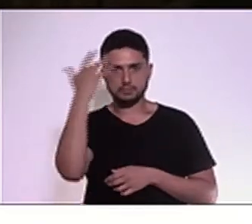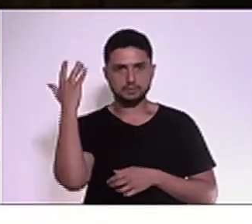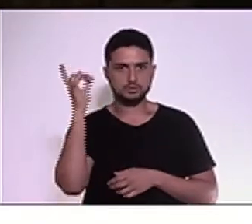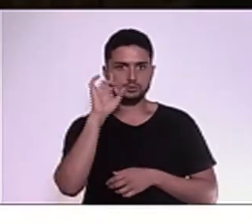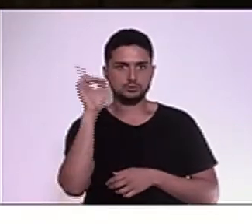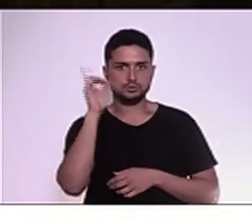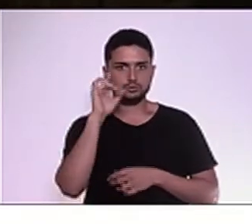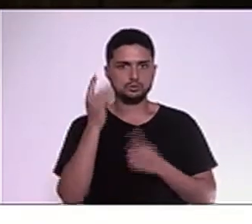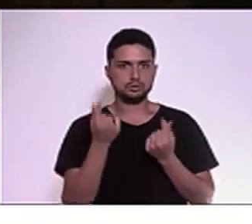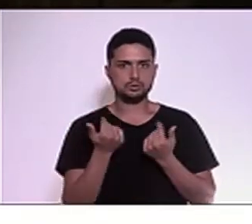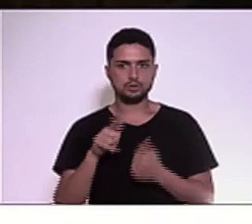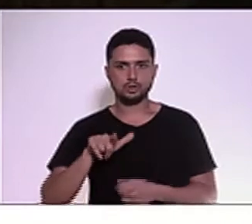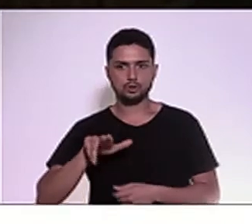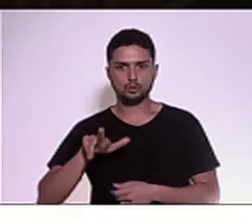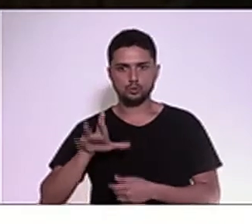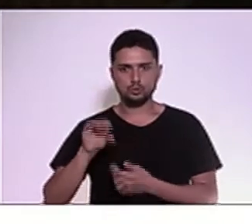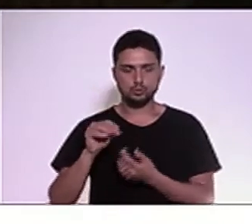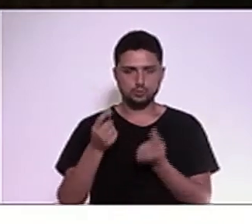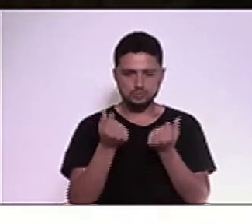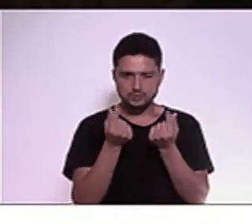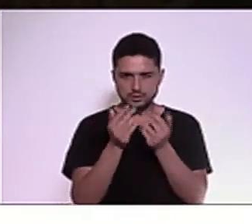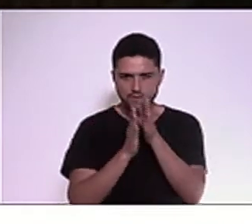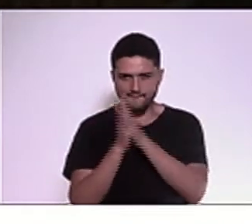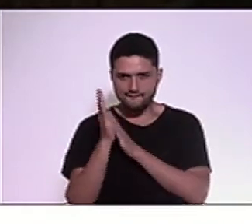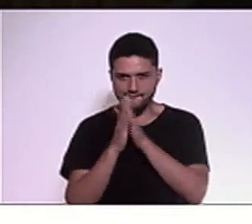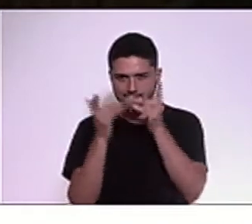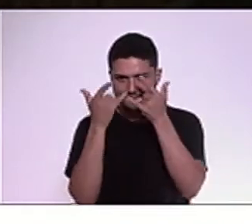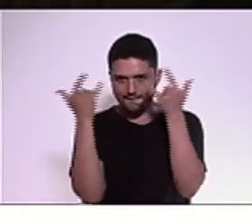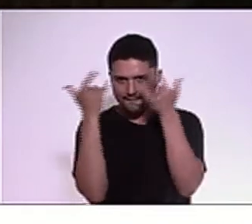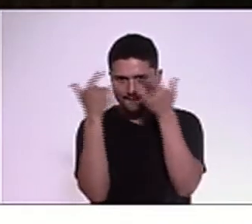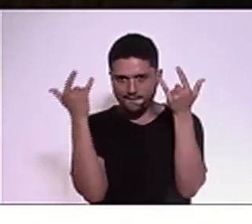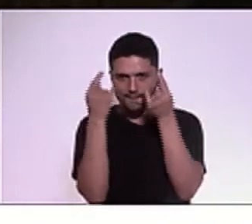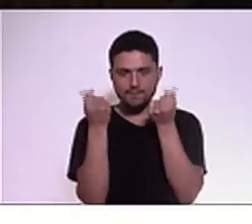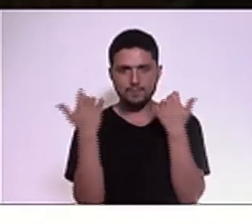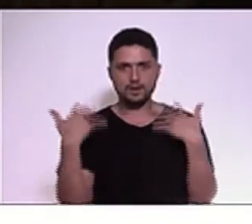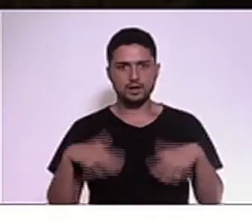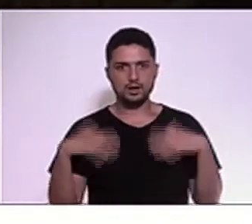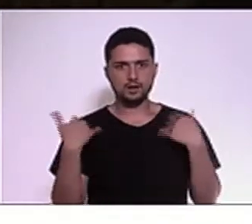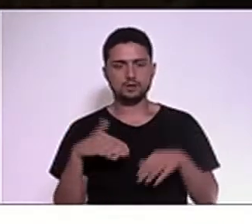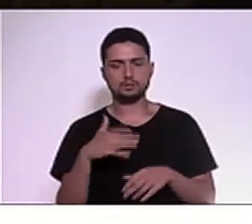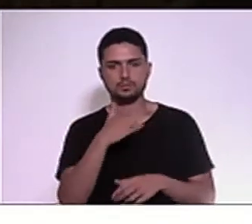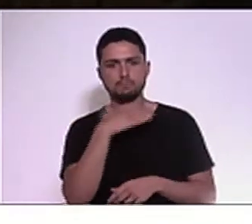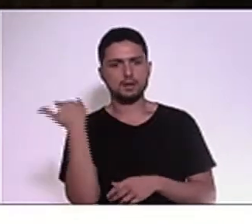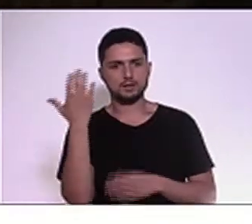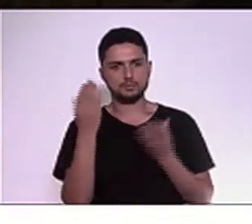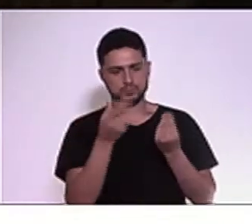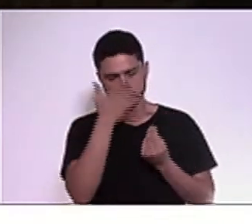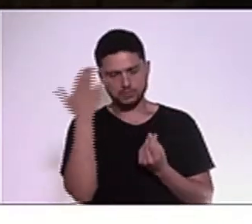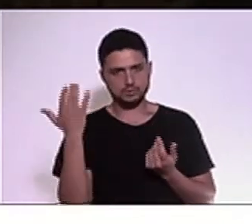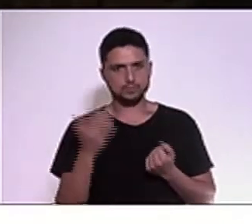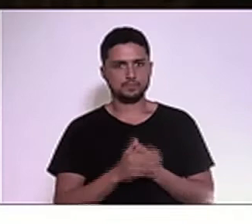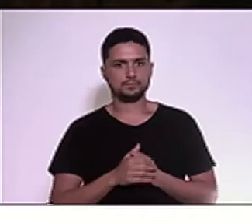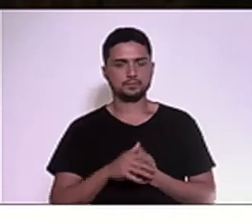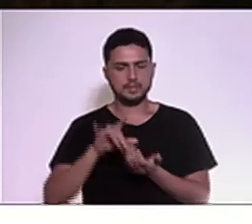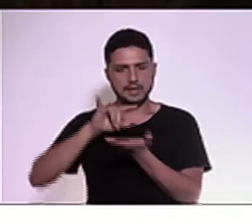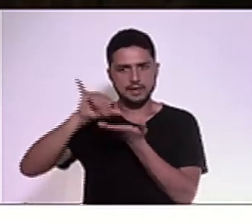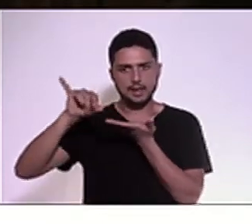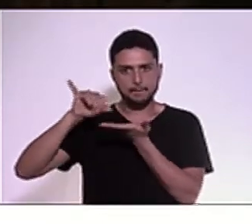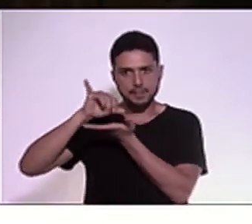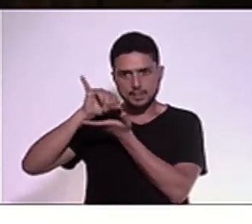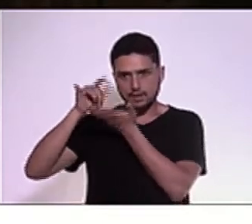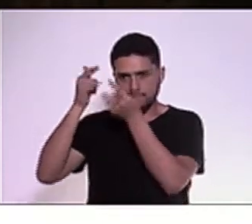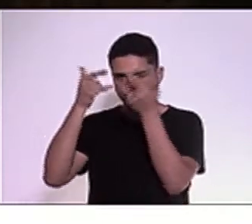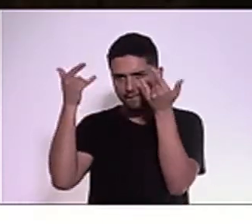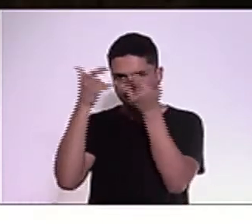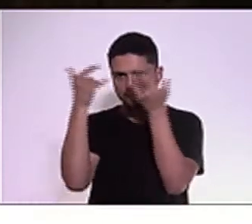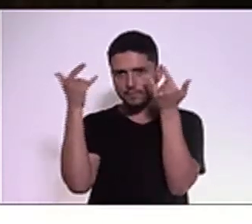nome do lucro, em nome de um lucro exorbitante, um momento do capital em